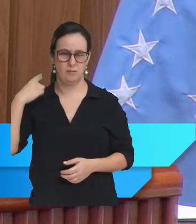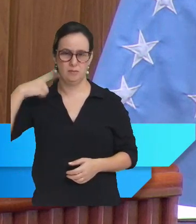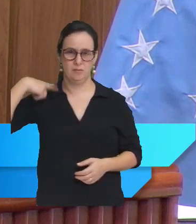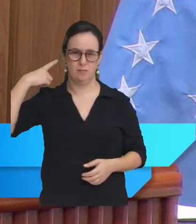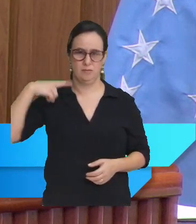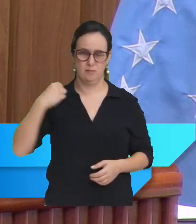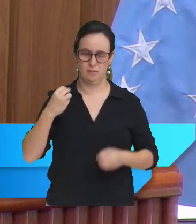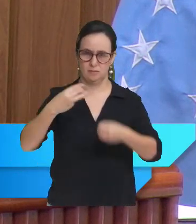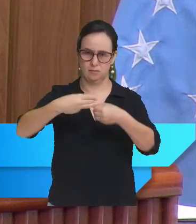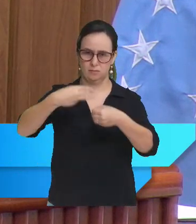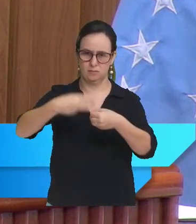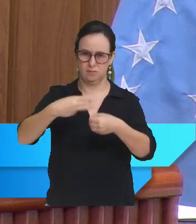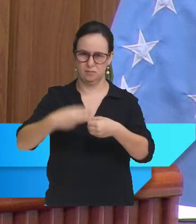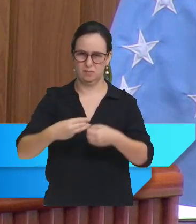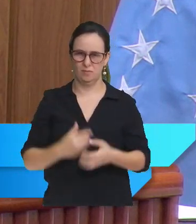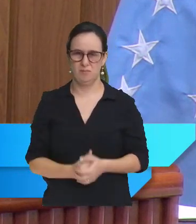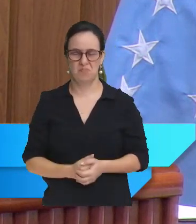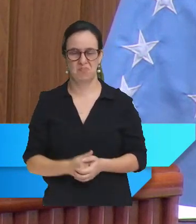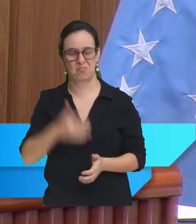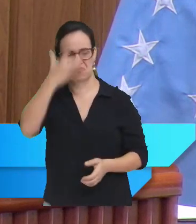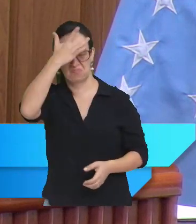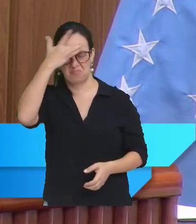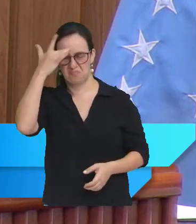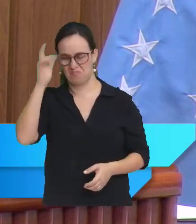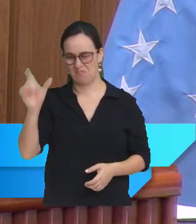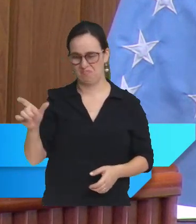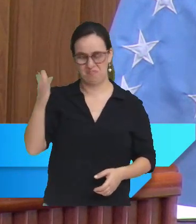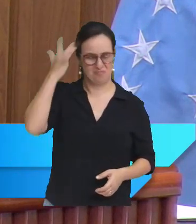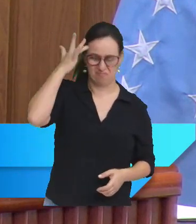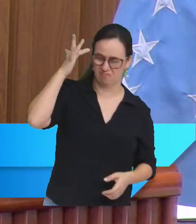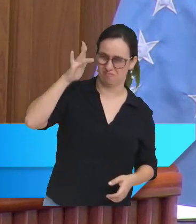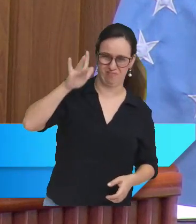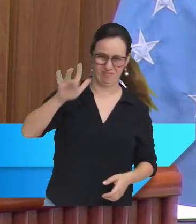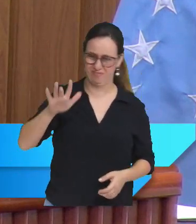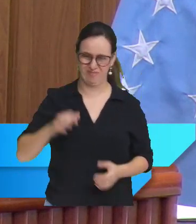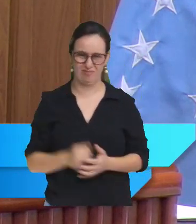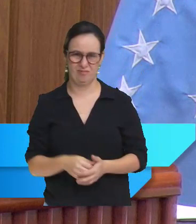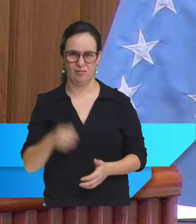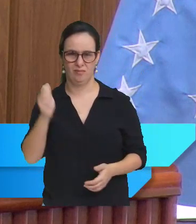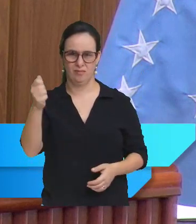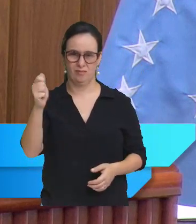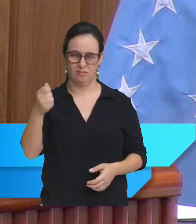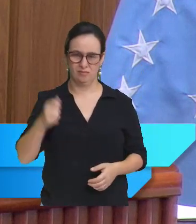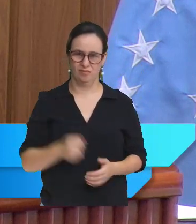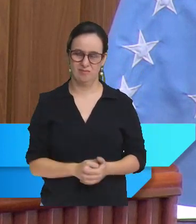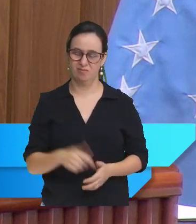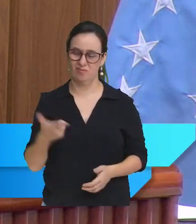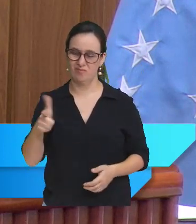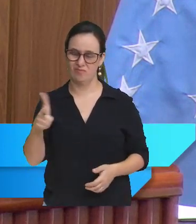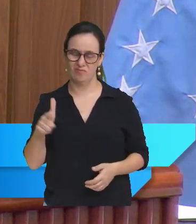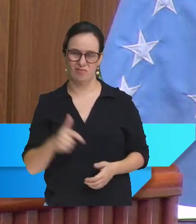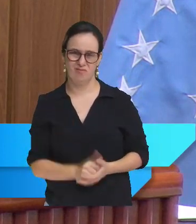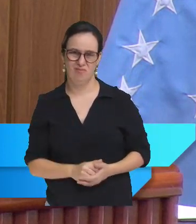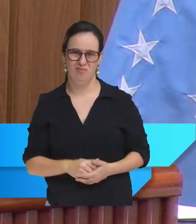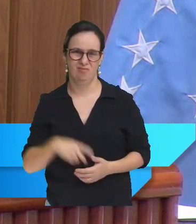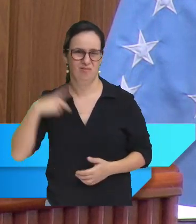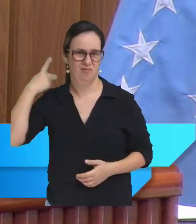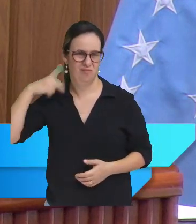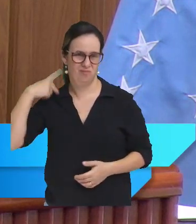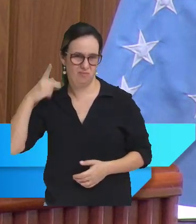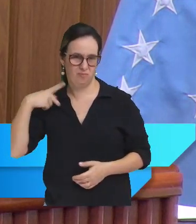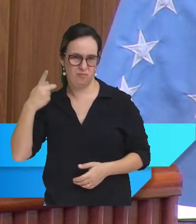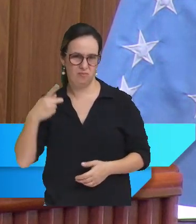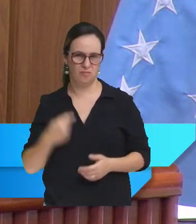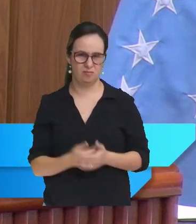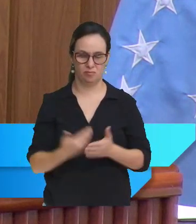sabem, mas a CIS, uma cidade de 105 mil habitantes, não tem um procurador concursado sequer. Quem exerce a função de